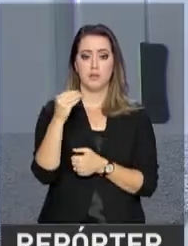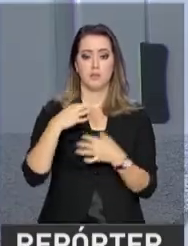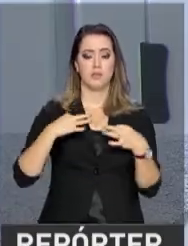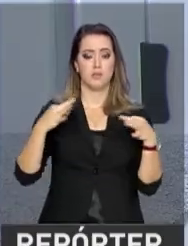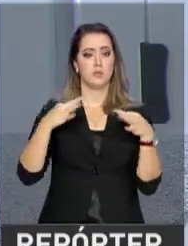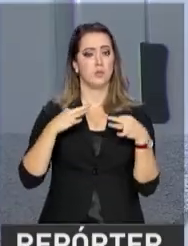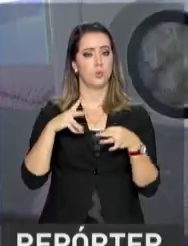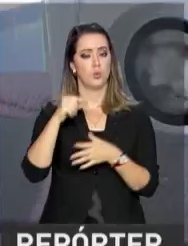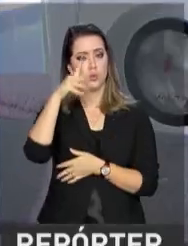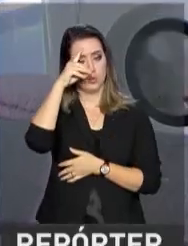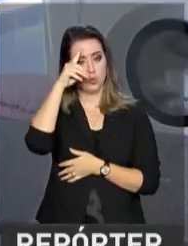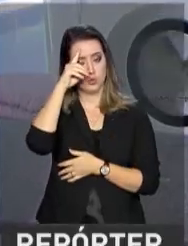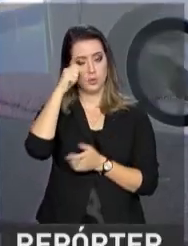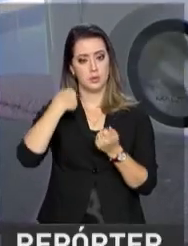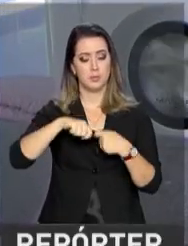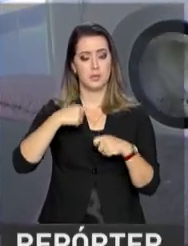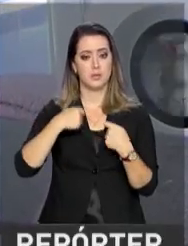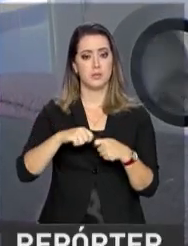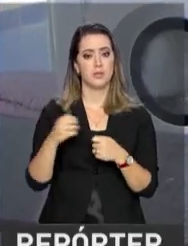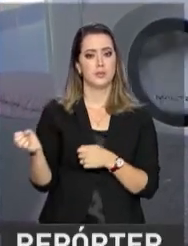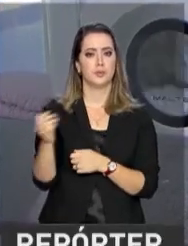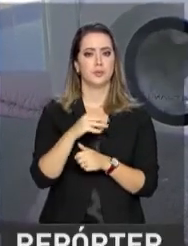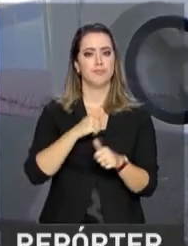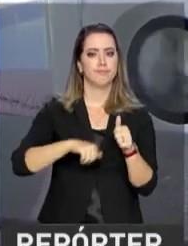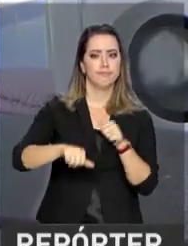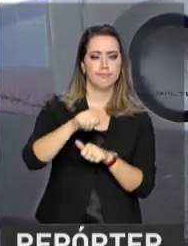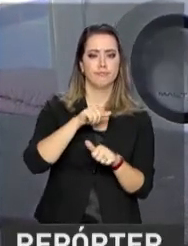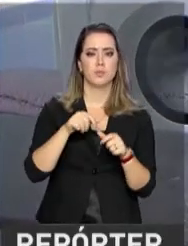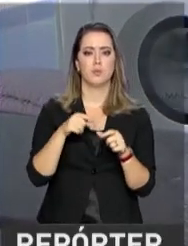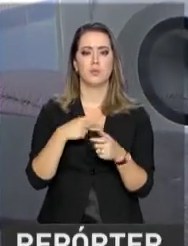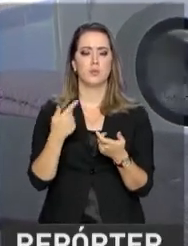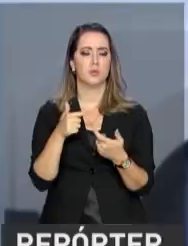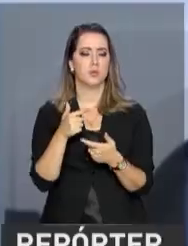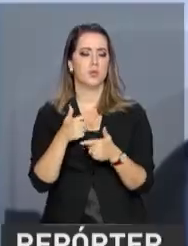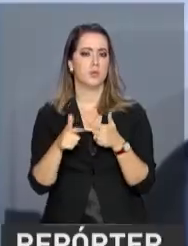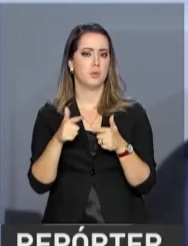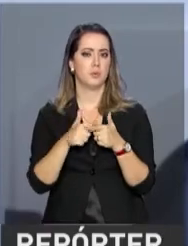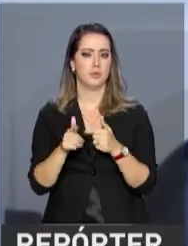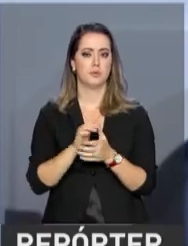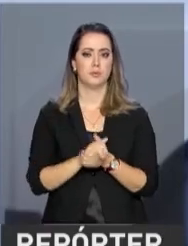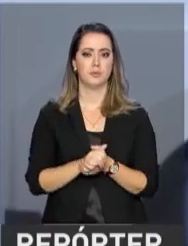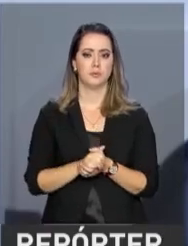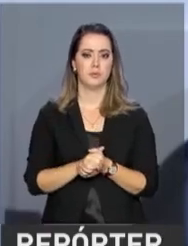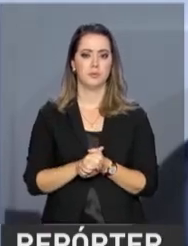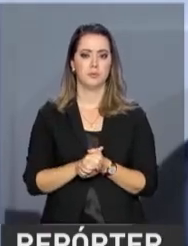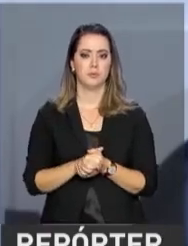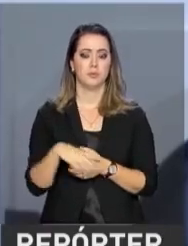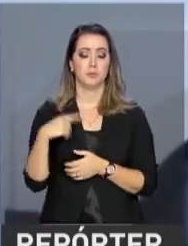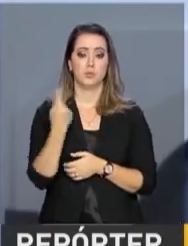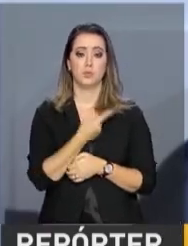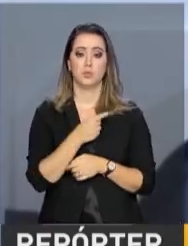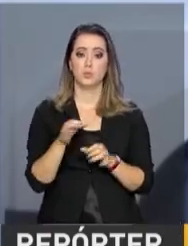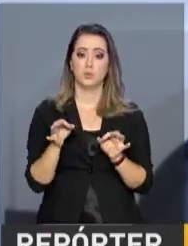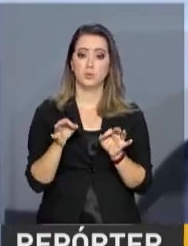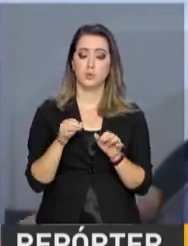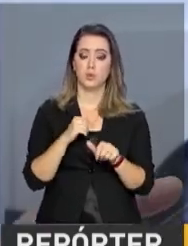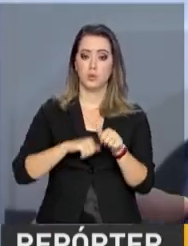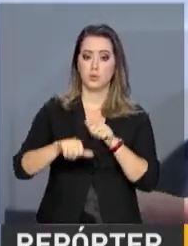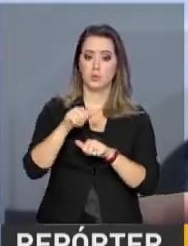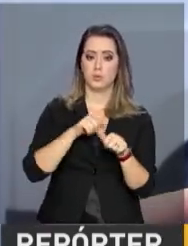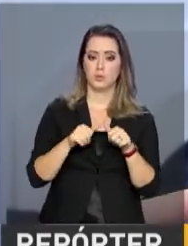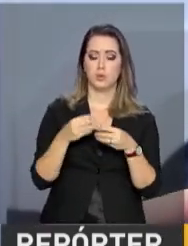na loja e que foi obrigado a improvisar para não prejudicar os negócios a gente mudou o jeito de a gente